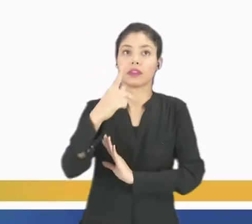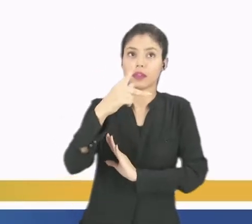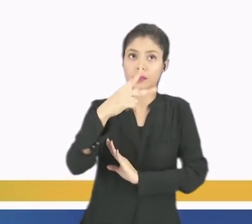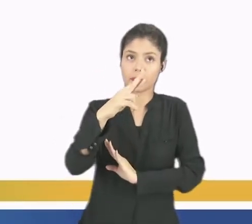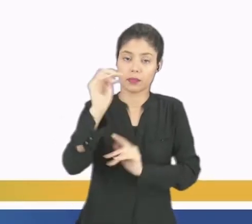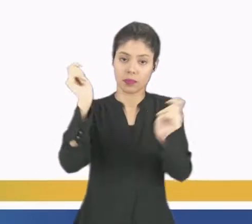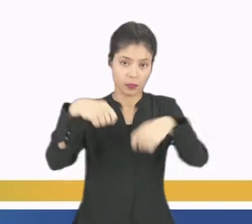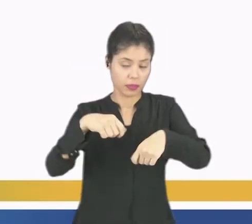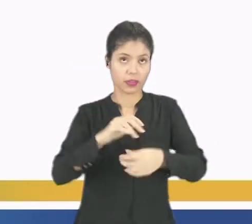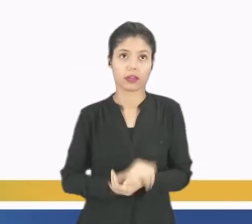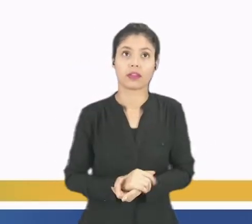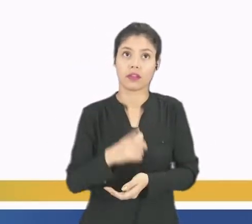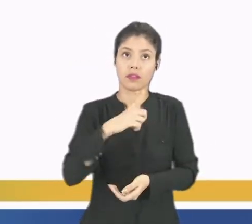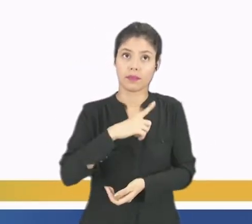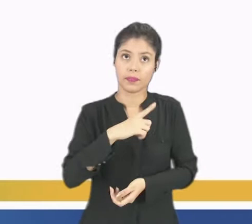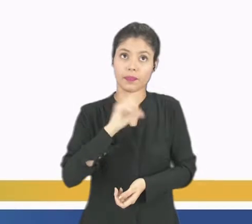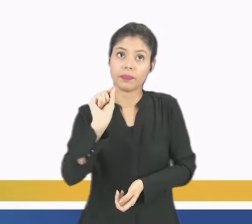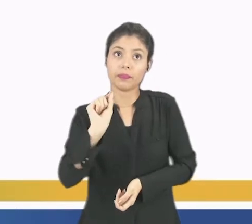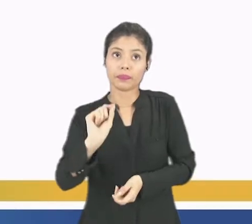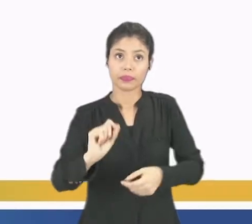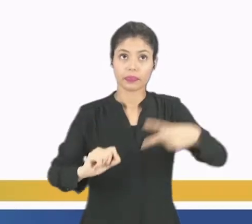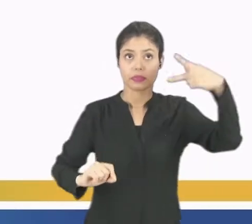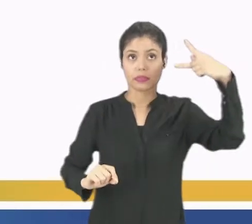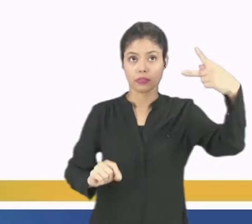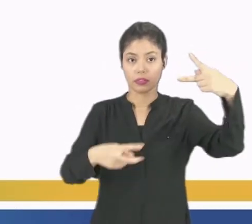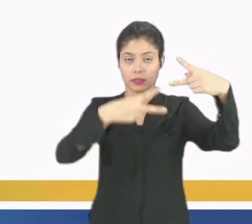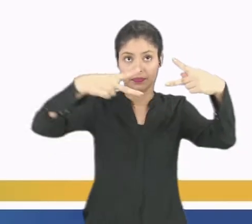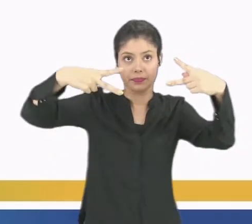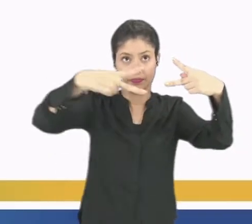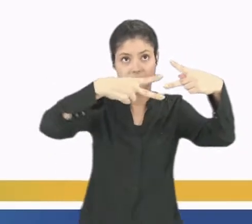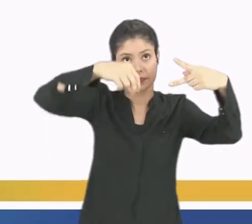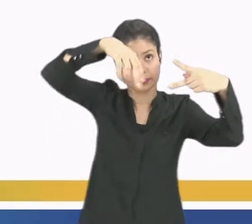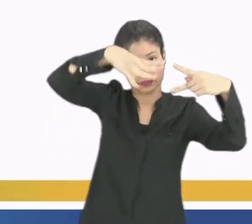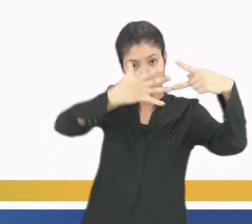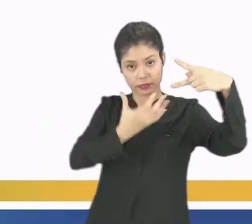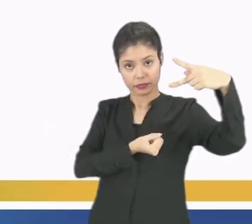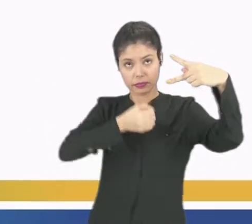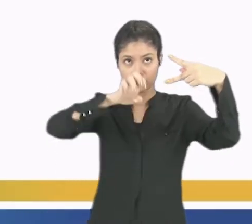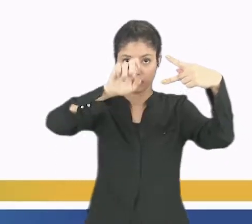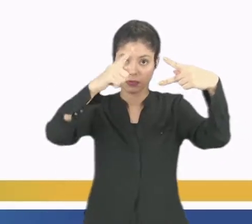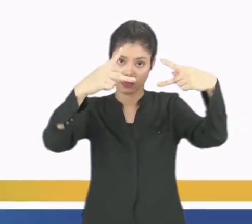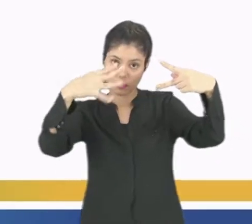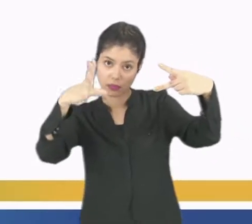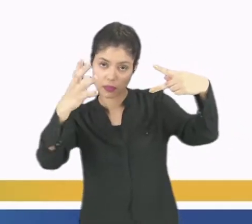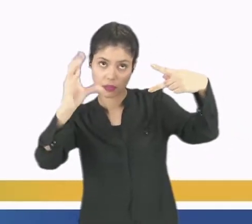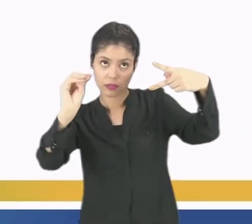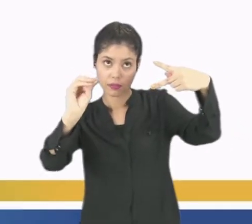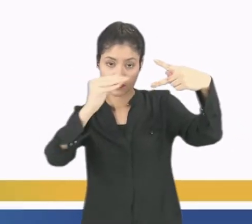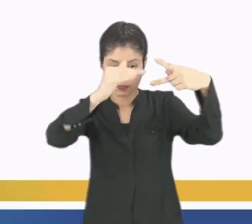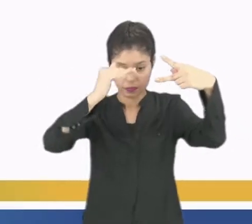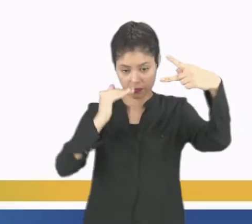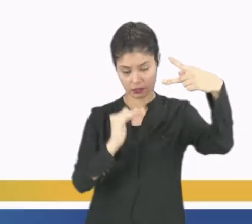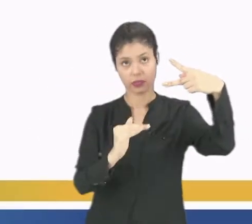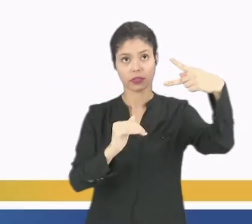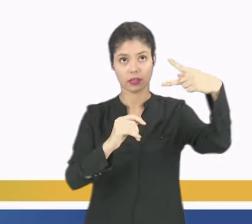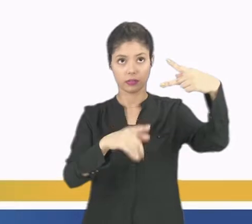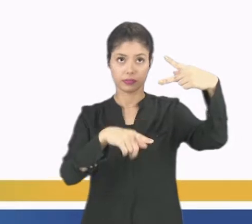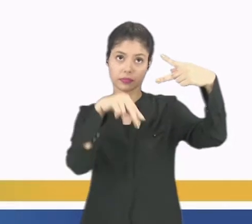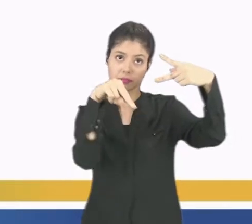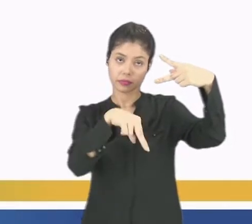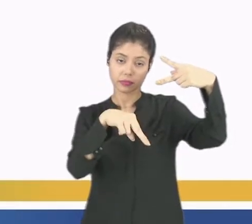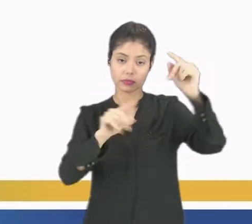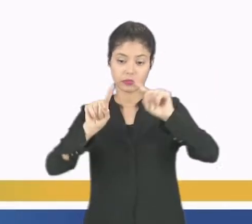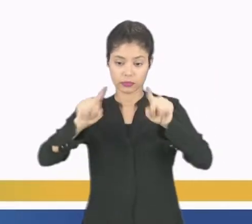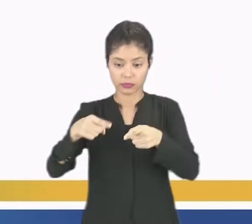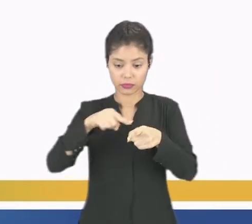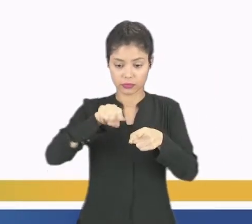é essa, onde nós temos aí o número de elementos do espaço amostral de eventos dividido pelo número